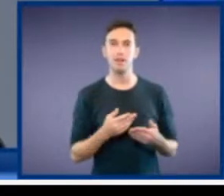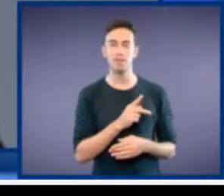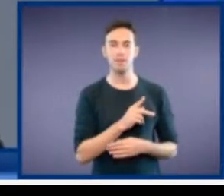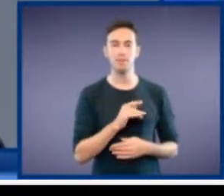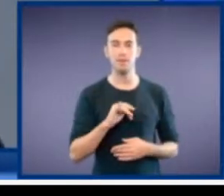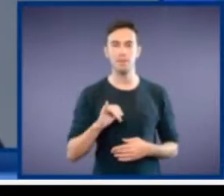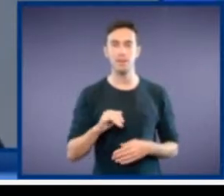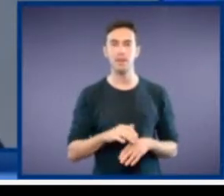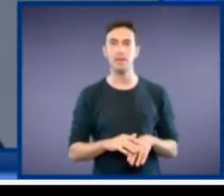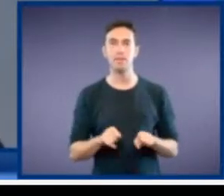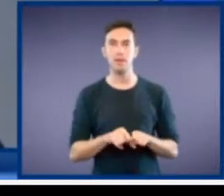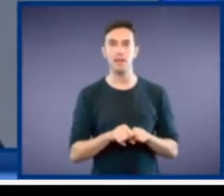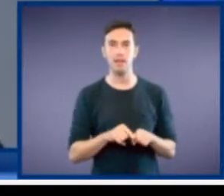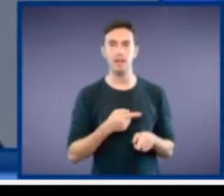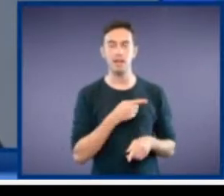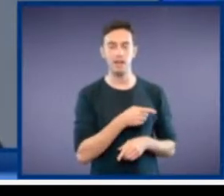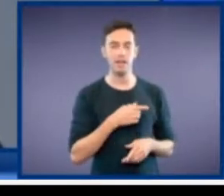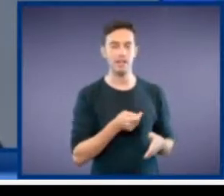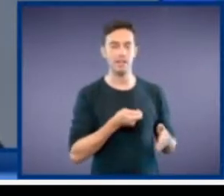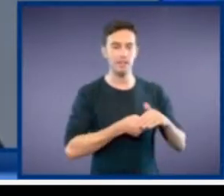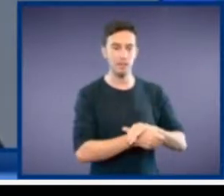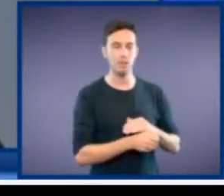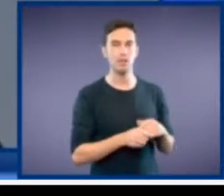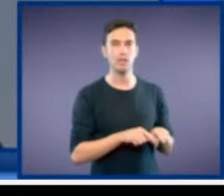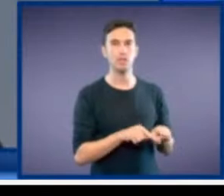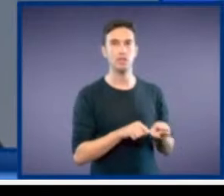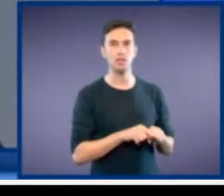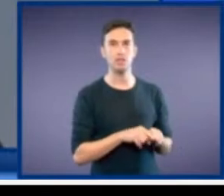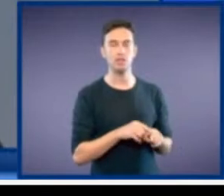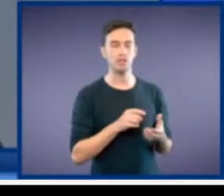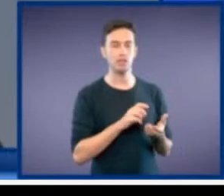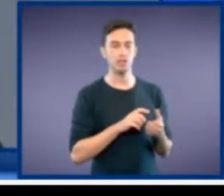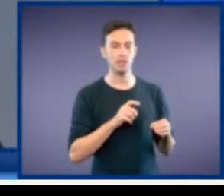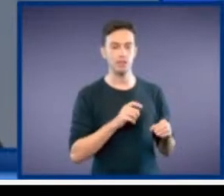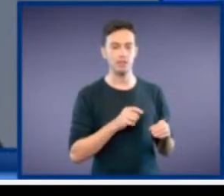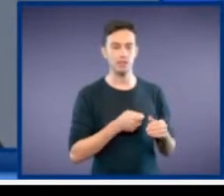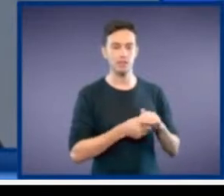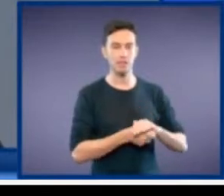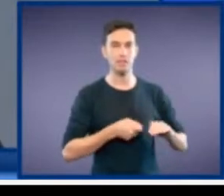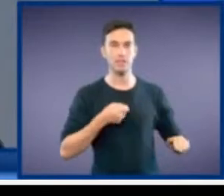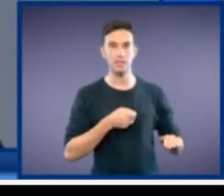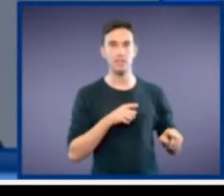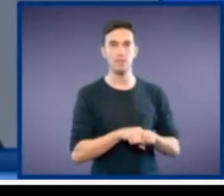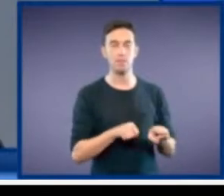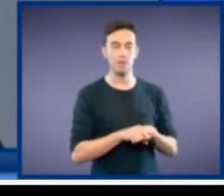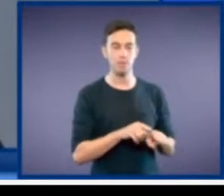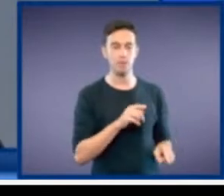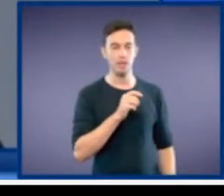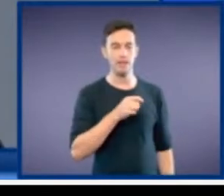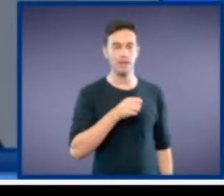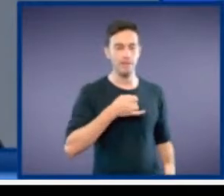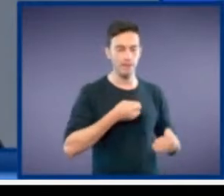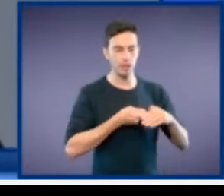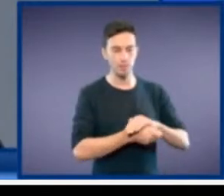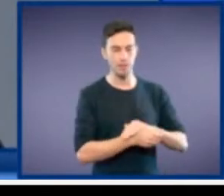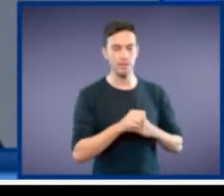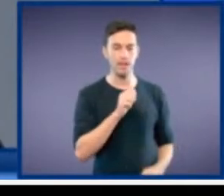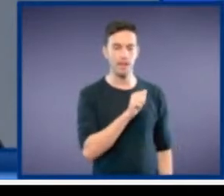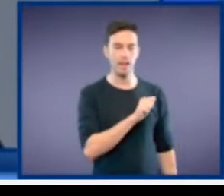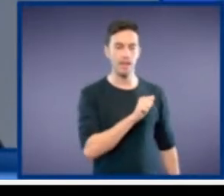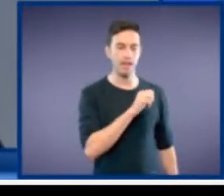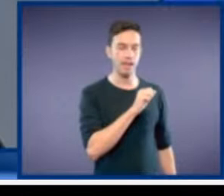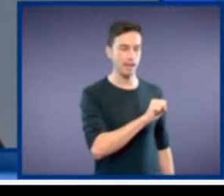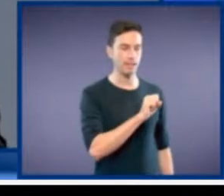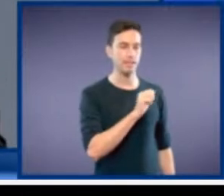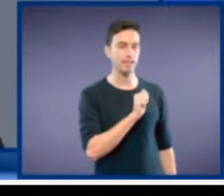alienação das ações do capital social do veículo de desestatização MG Investimentos, SA, associada à concessão comum do